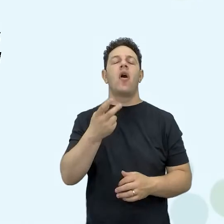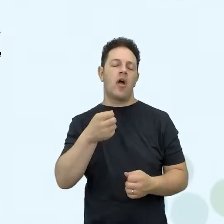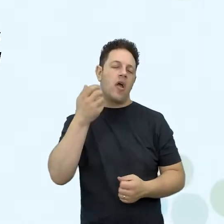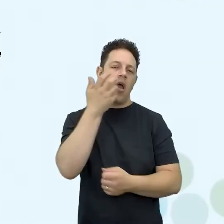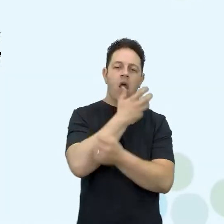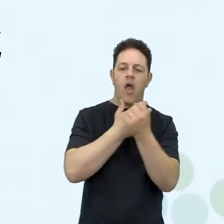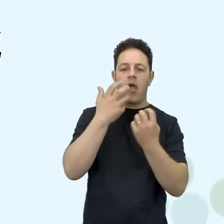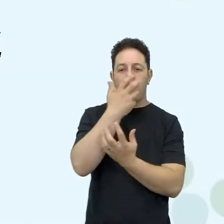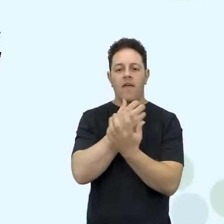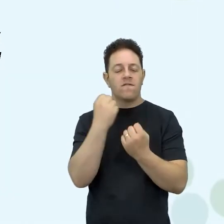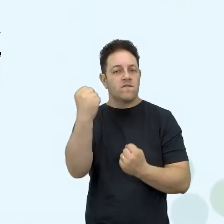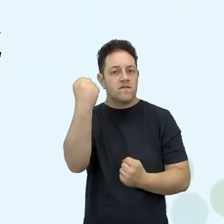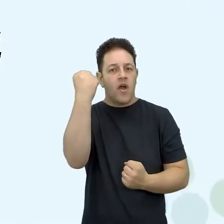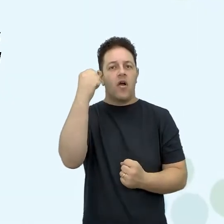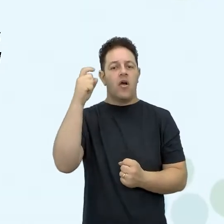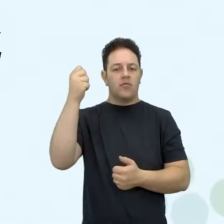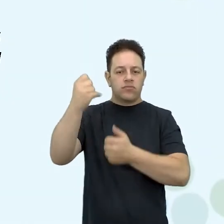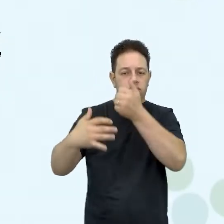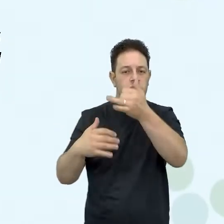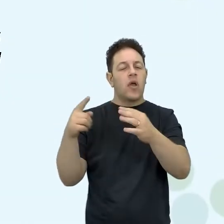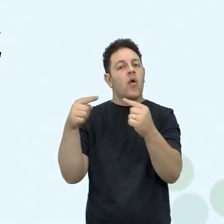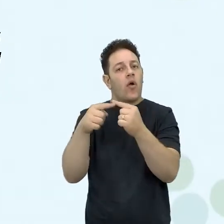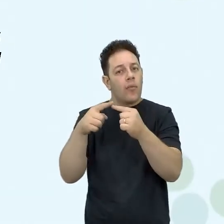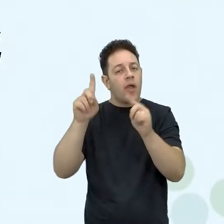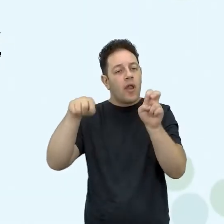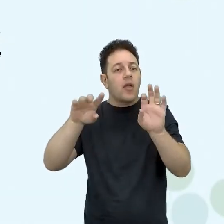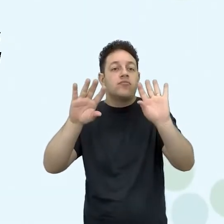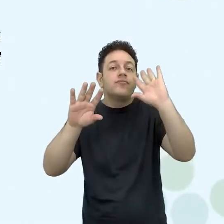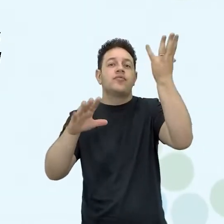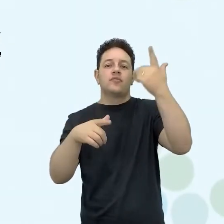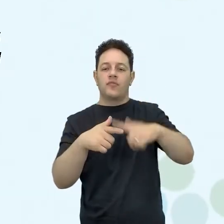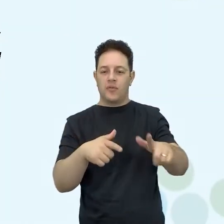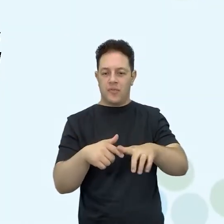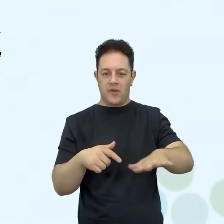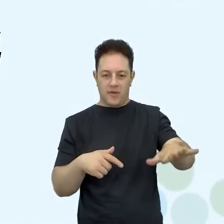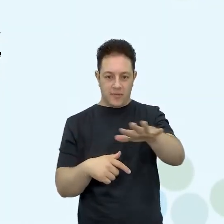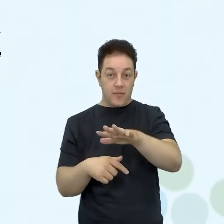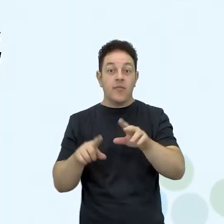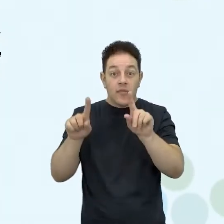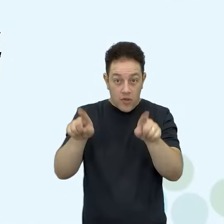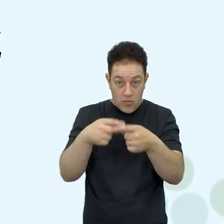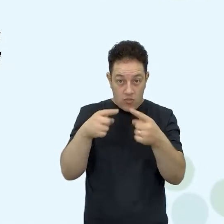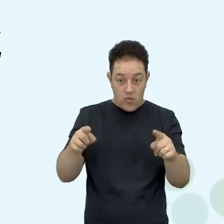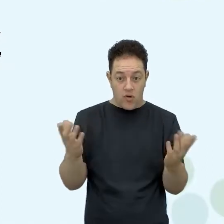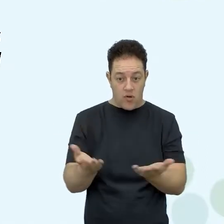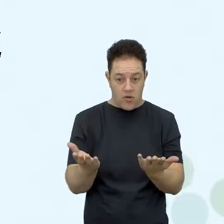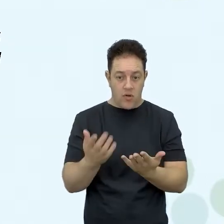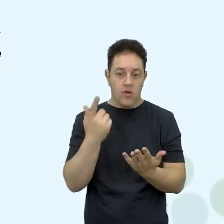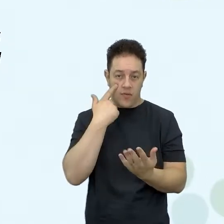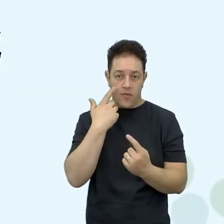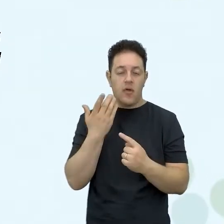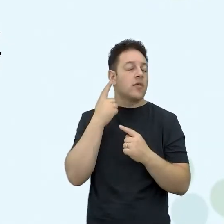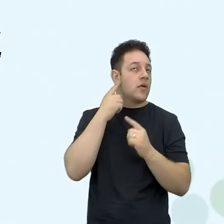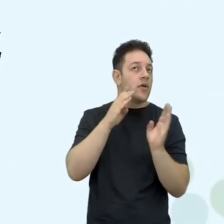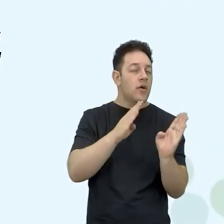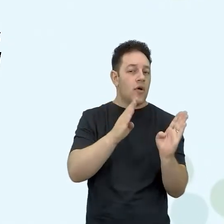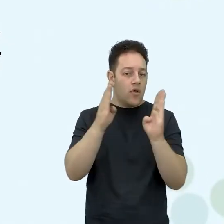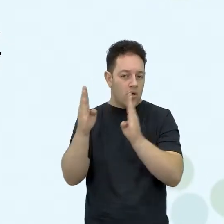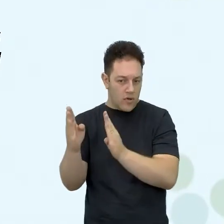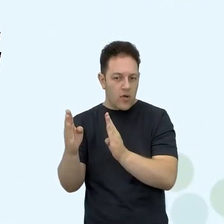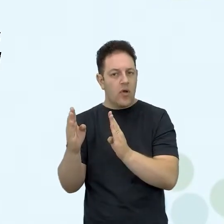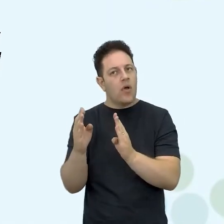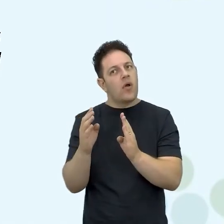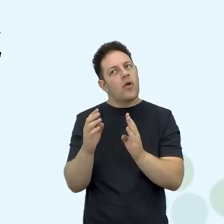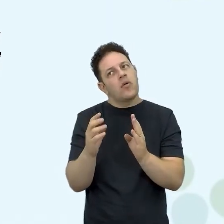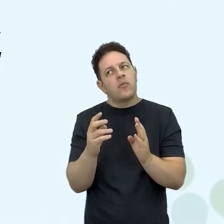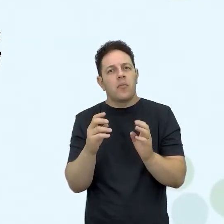e contundente a essa situação. Essa música que eu vou tocar aqui, poderia